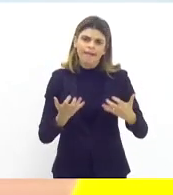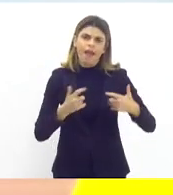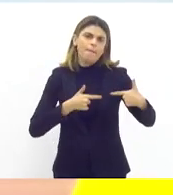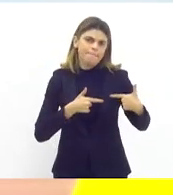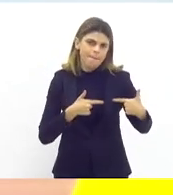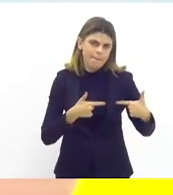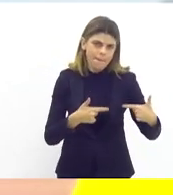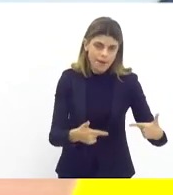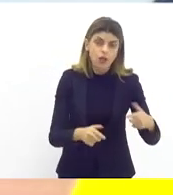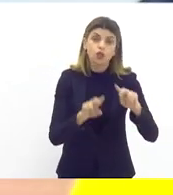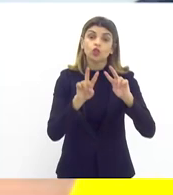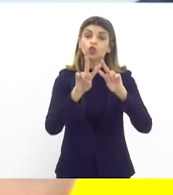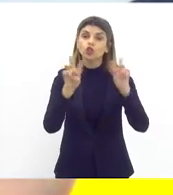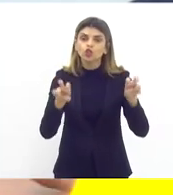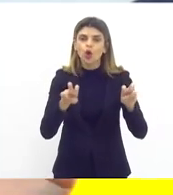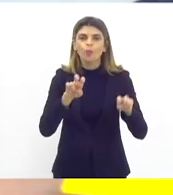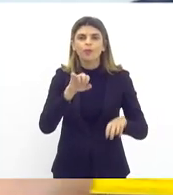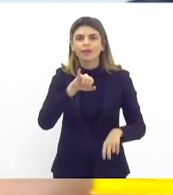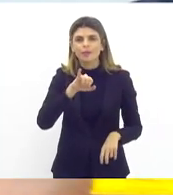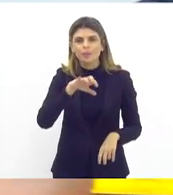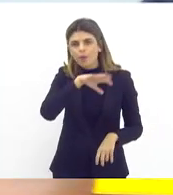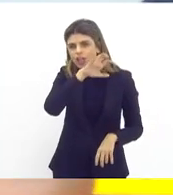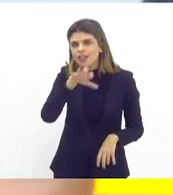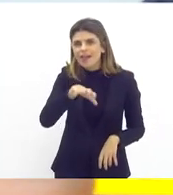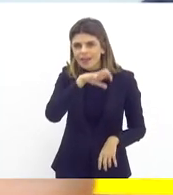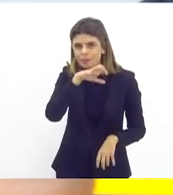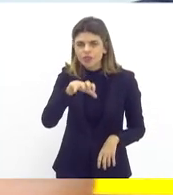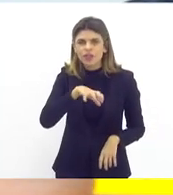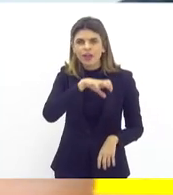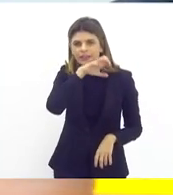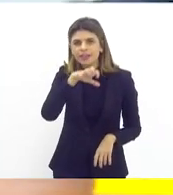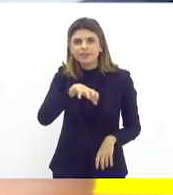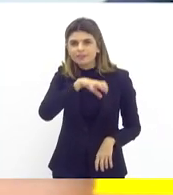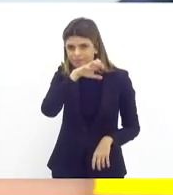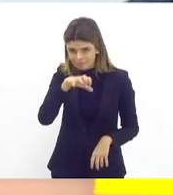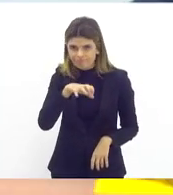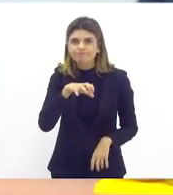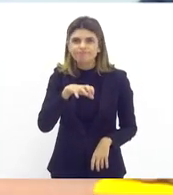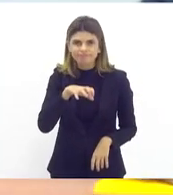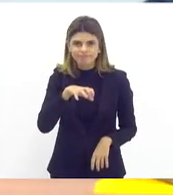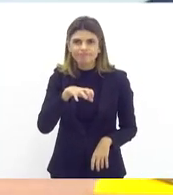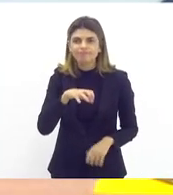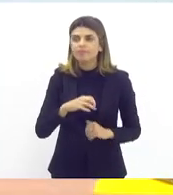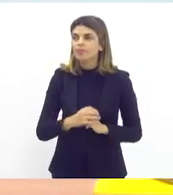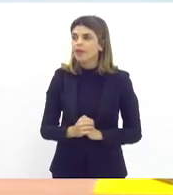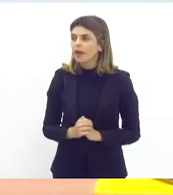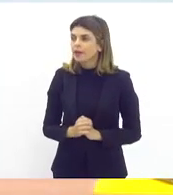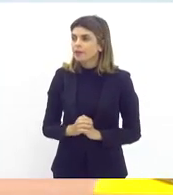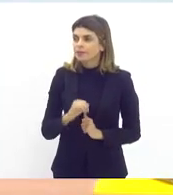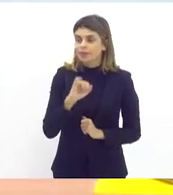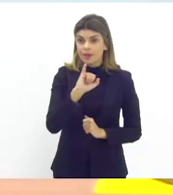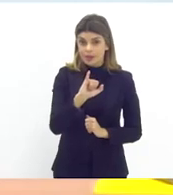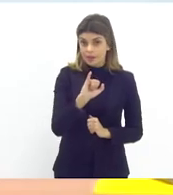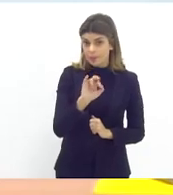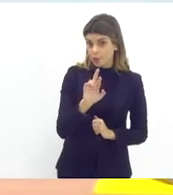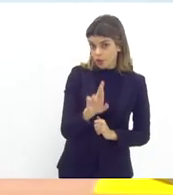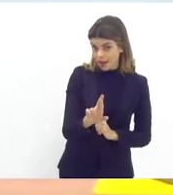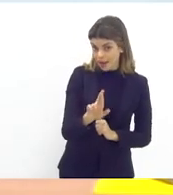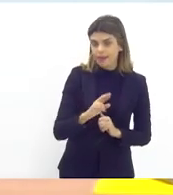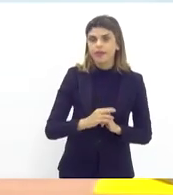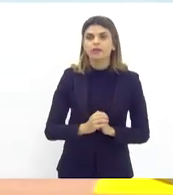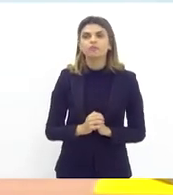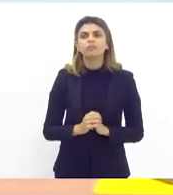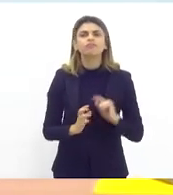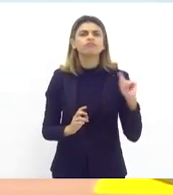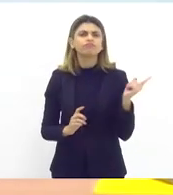reforma do imposto de renda, já sinalizou, e da folha de salários, já sinalizou que deve fazê-lo. Só que vamos fazer em duas etapas. Vamos fazer primeiro